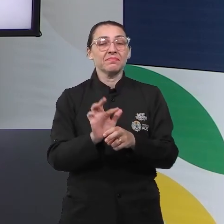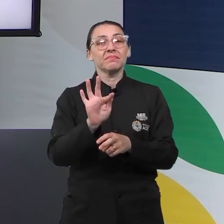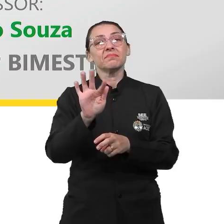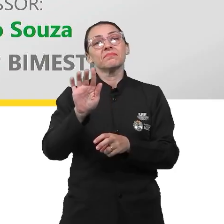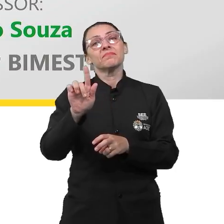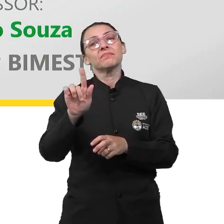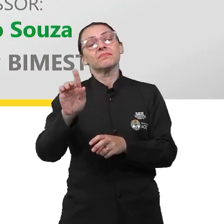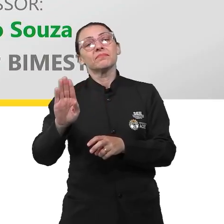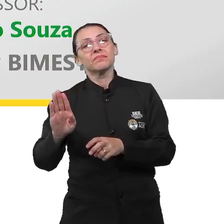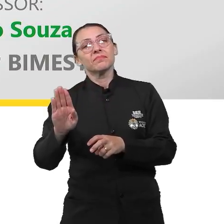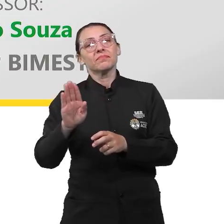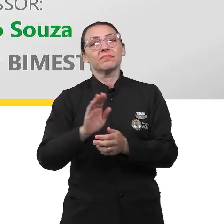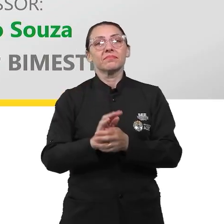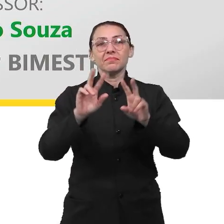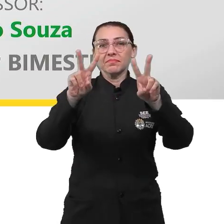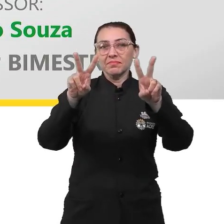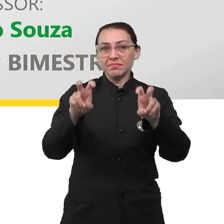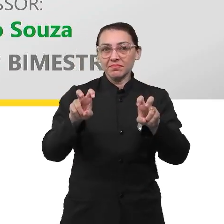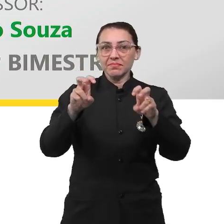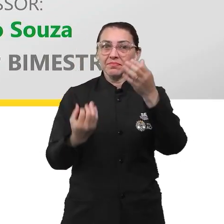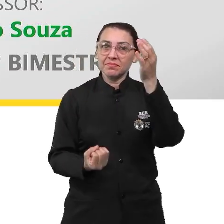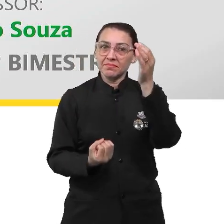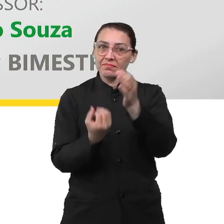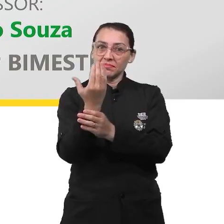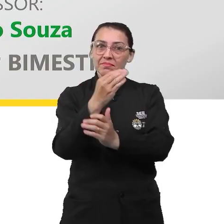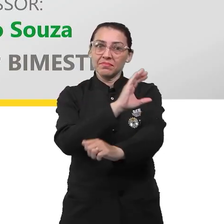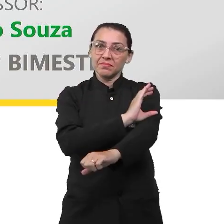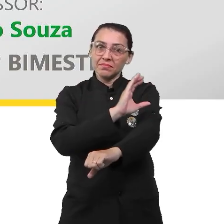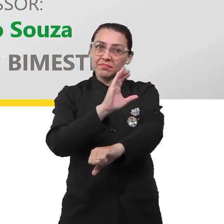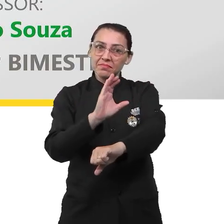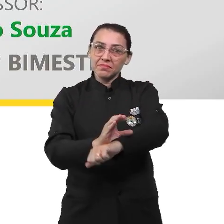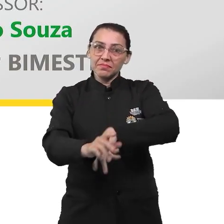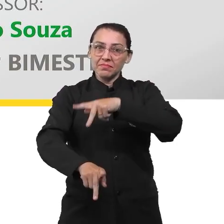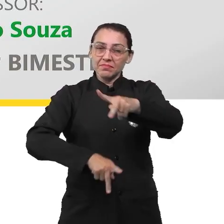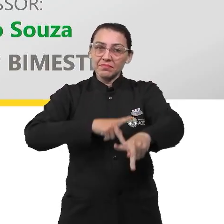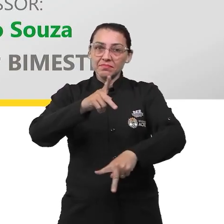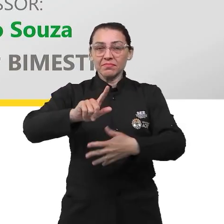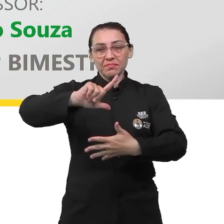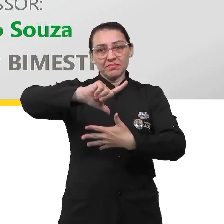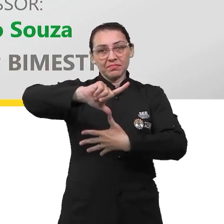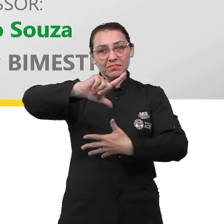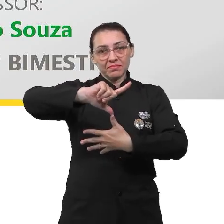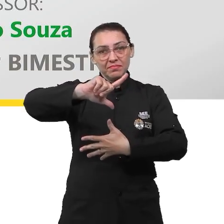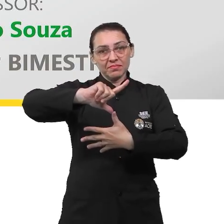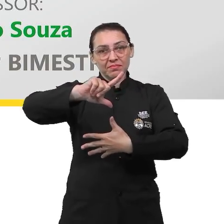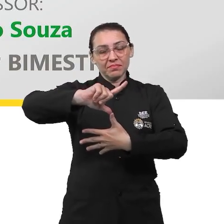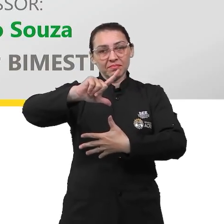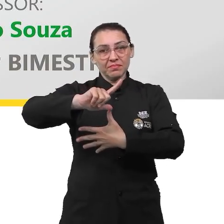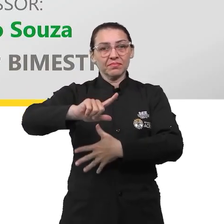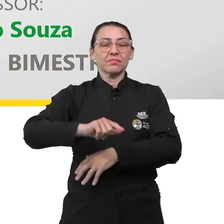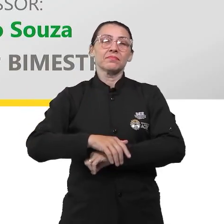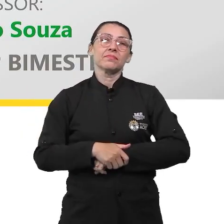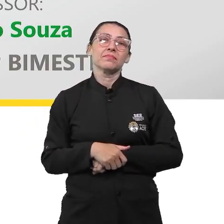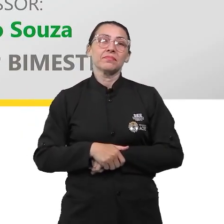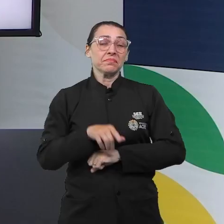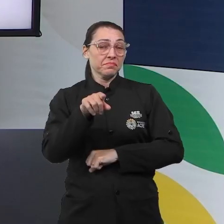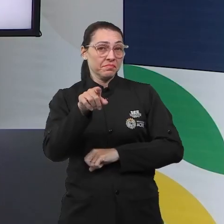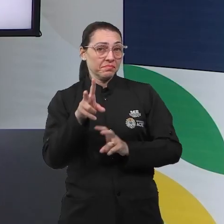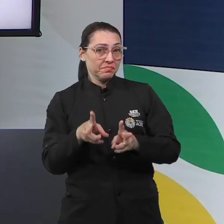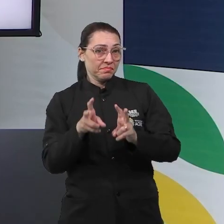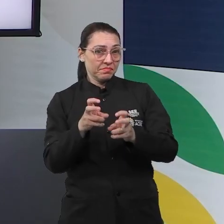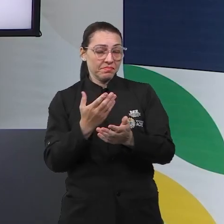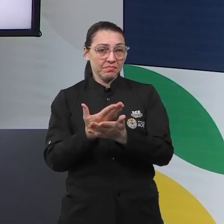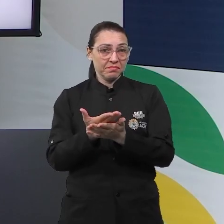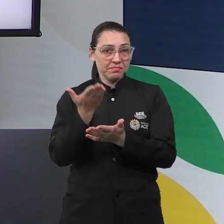geral básica, com o tema Matrizes Culturais dos Povos Latino-Americanos. Você percebeu que em